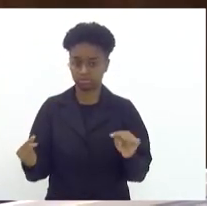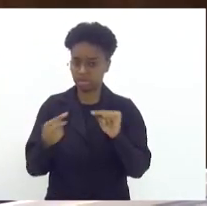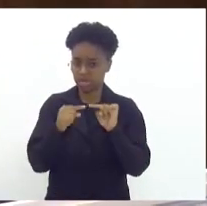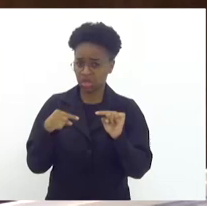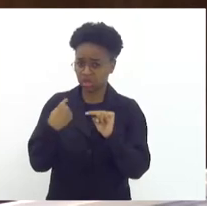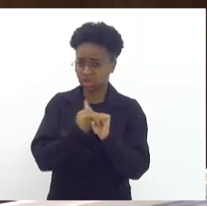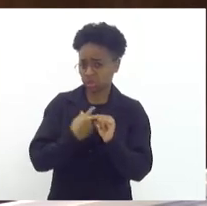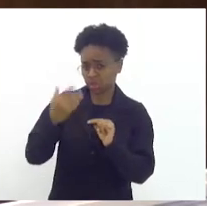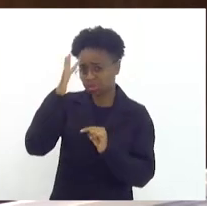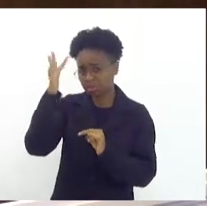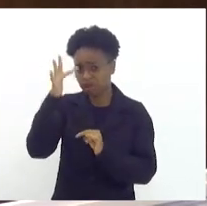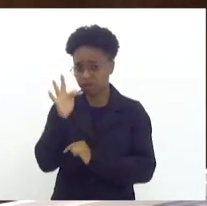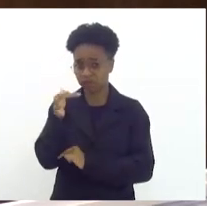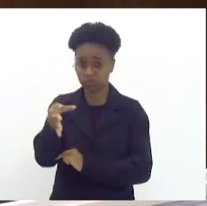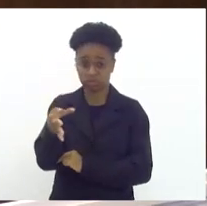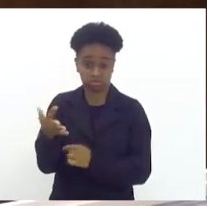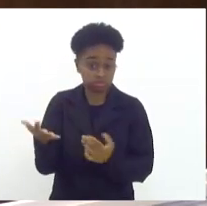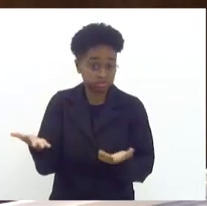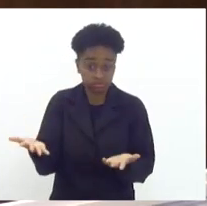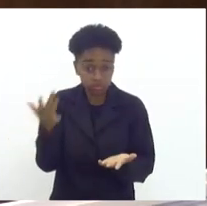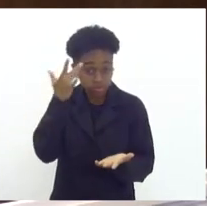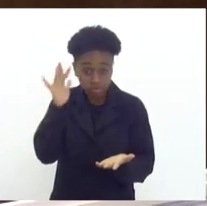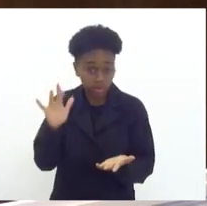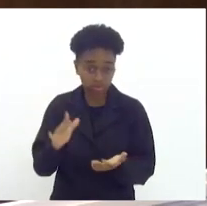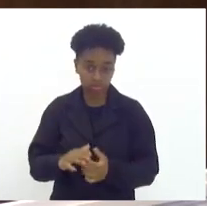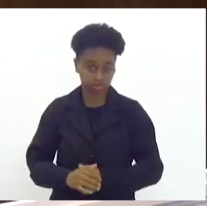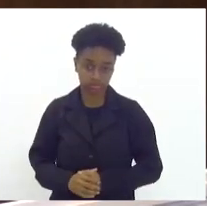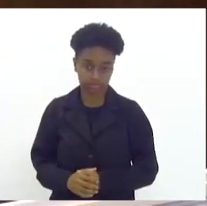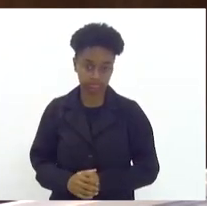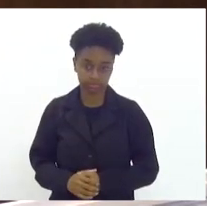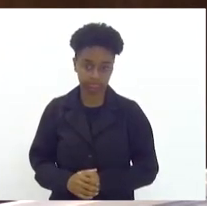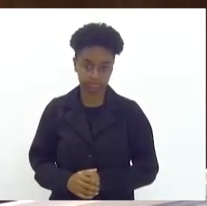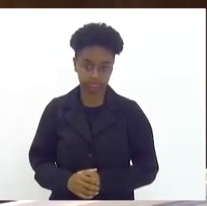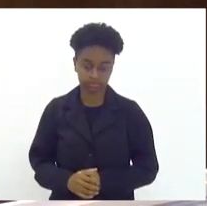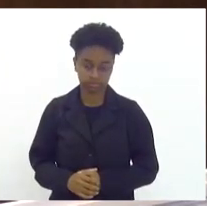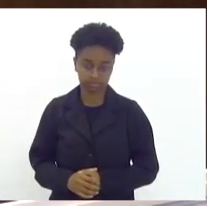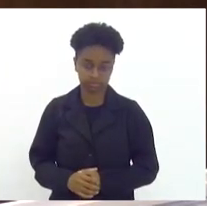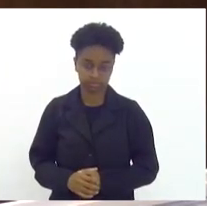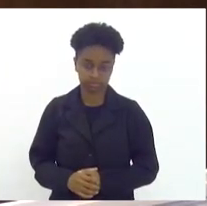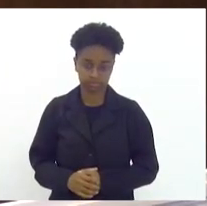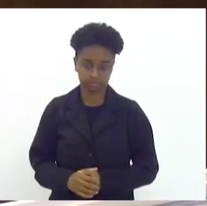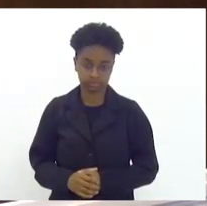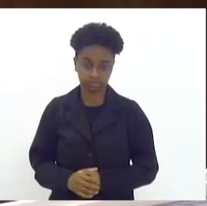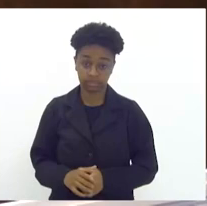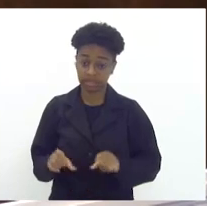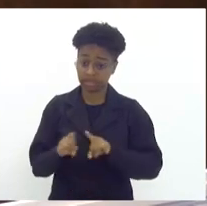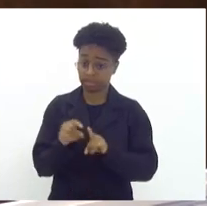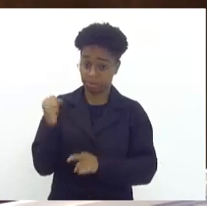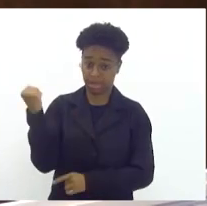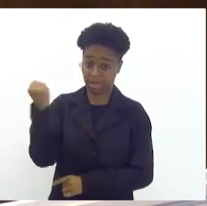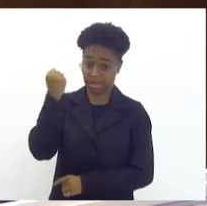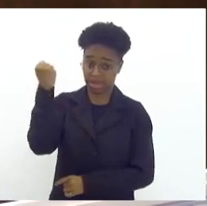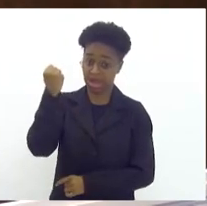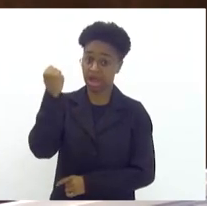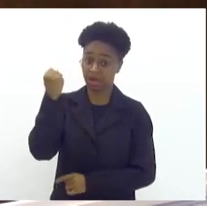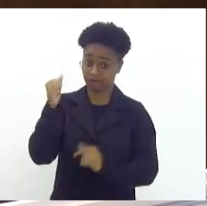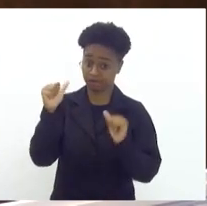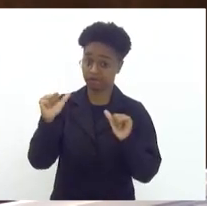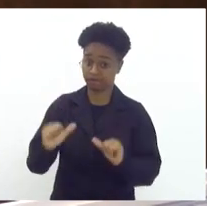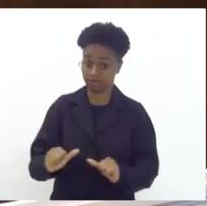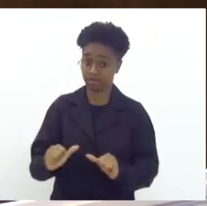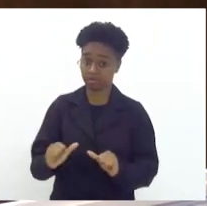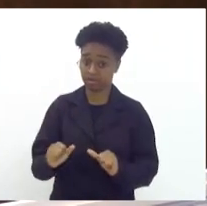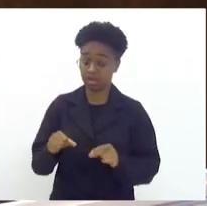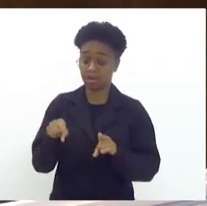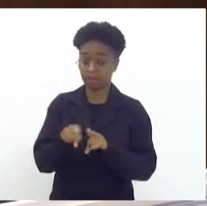simulação eu não sei e mais grave ainda o não está